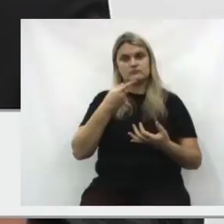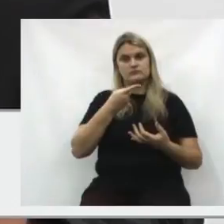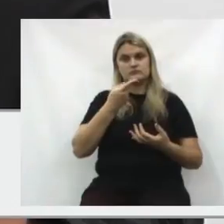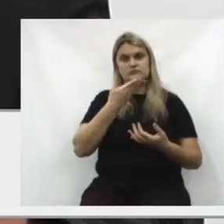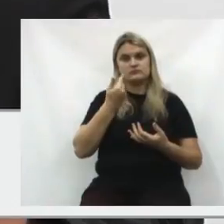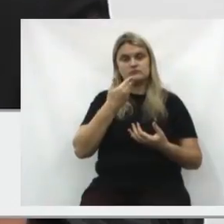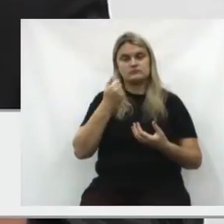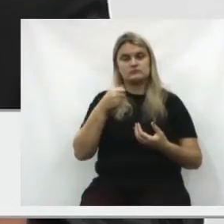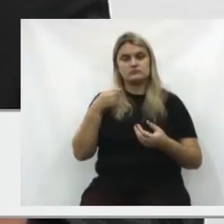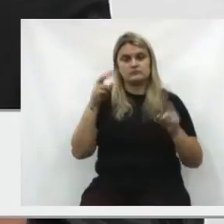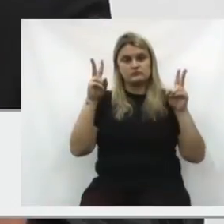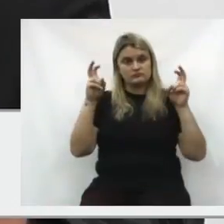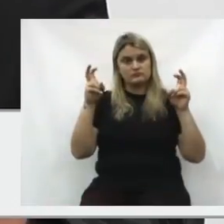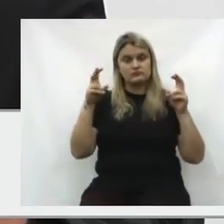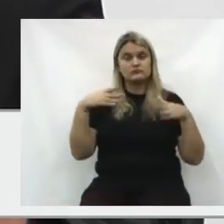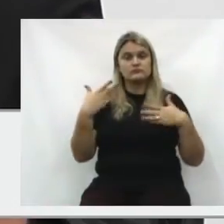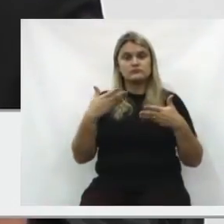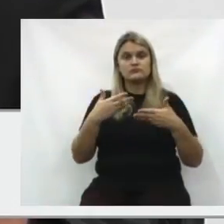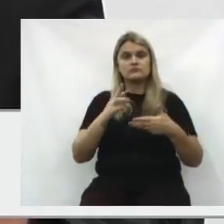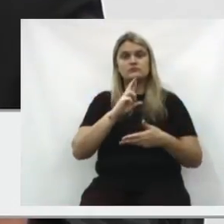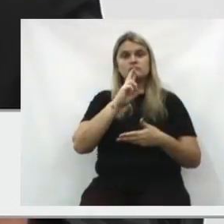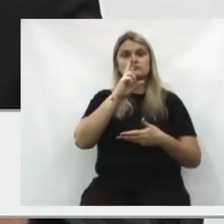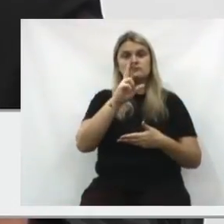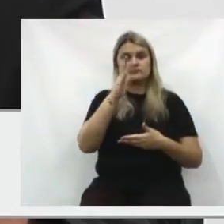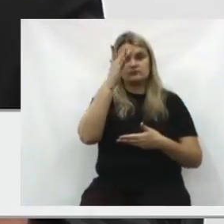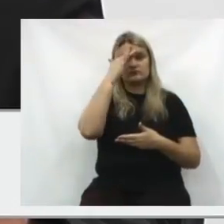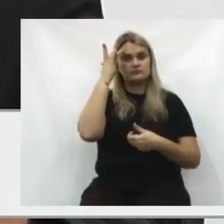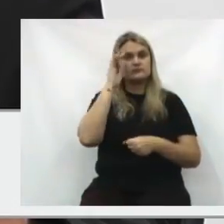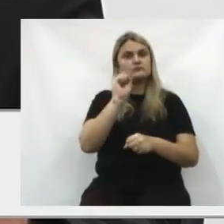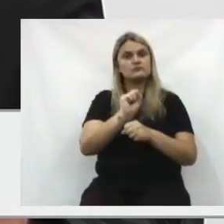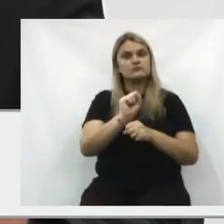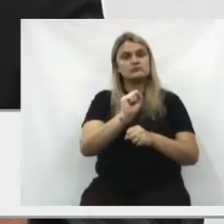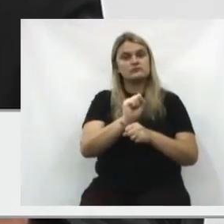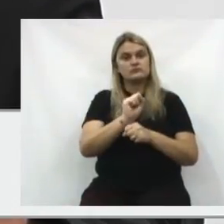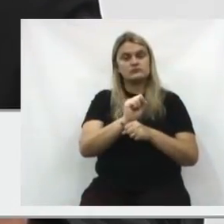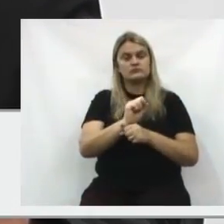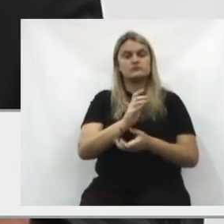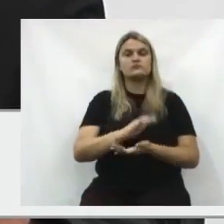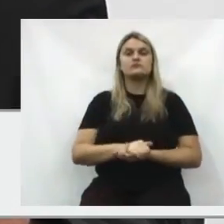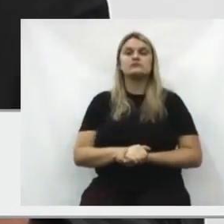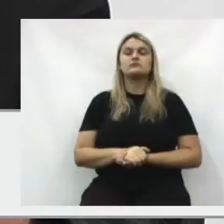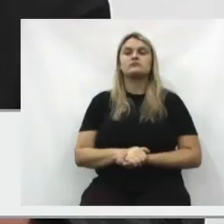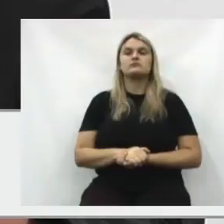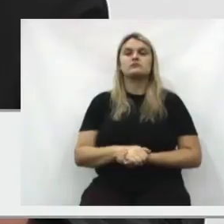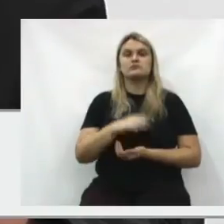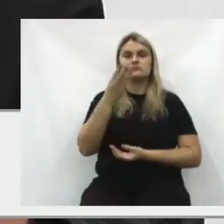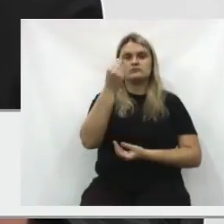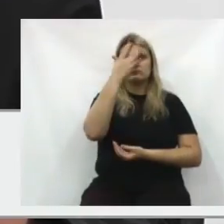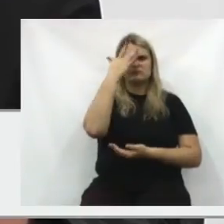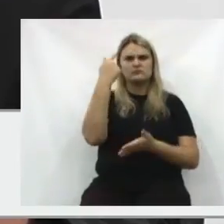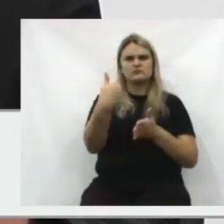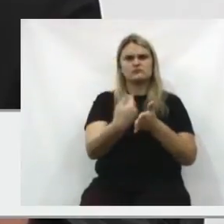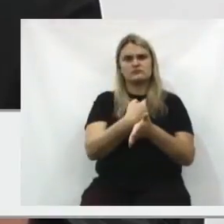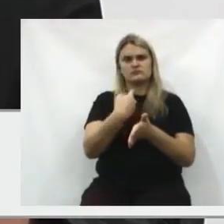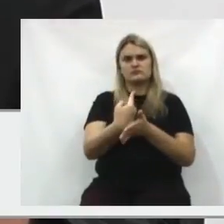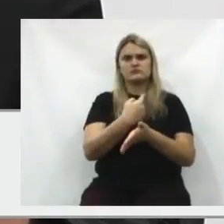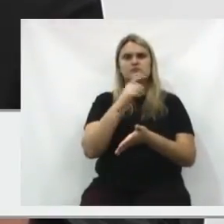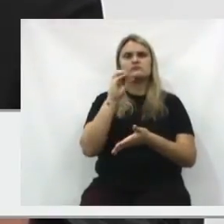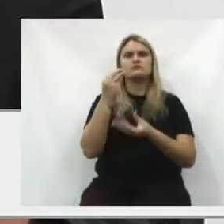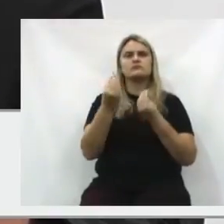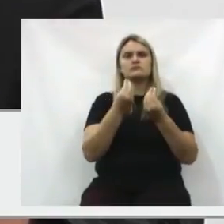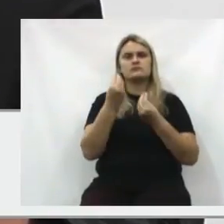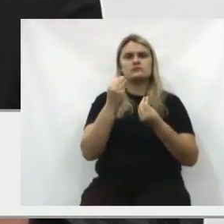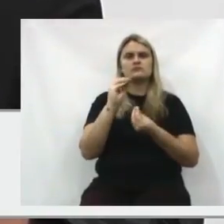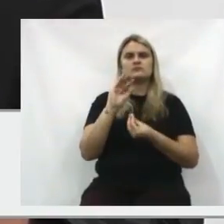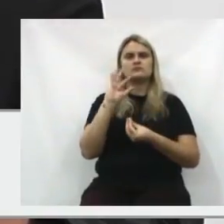como nos pronunciar melhor sobre esse assunto e dar uma resposta, né, a alguns questionamentos que são feitos